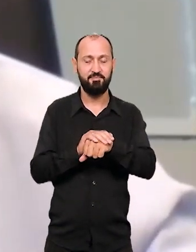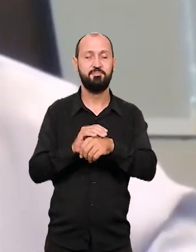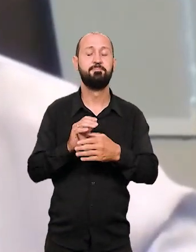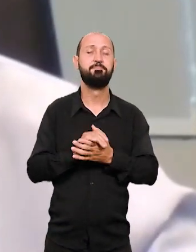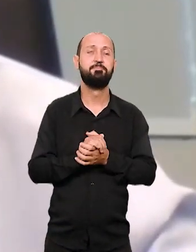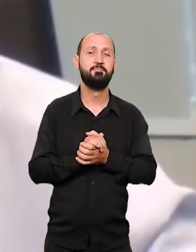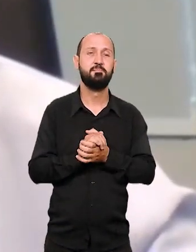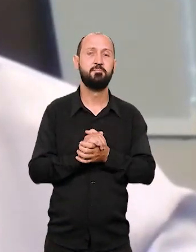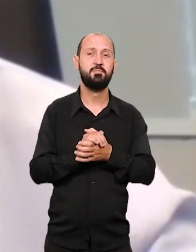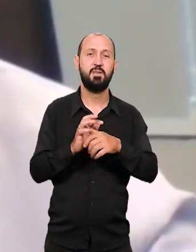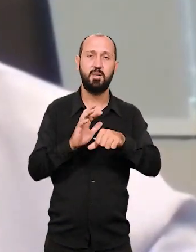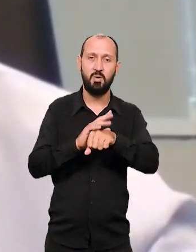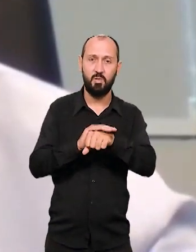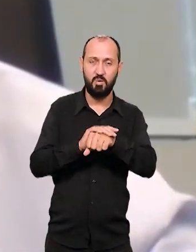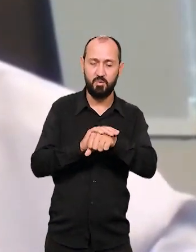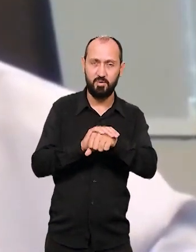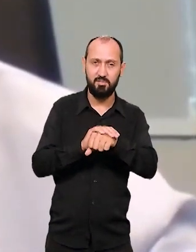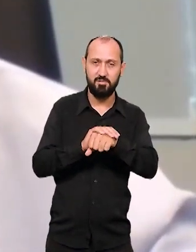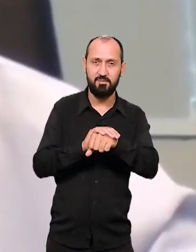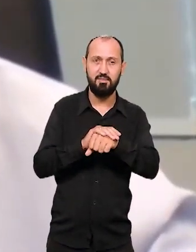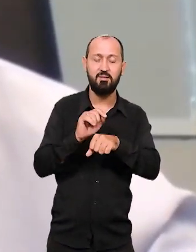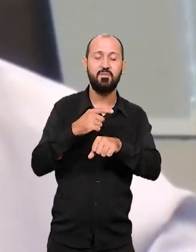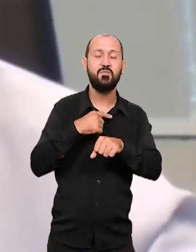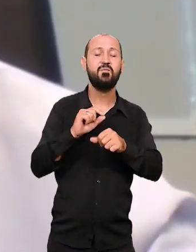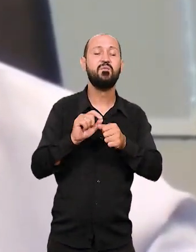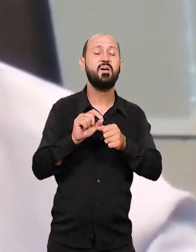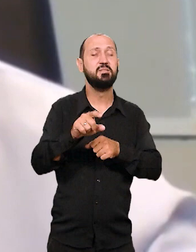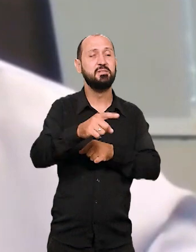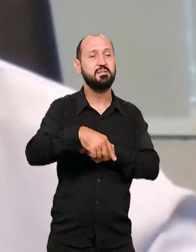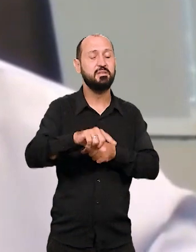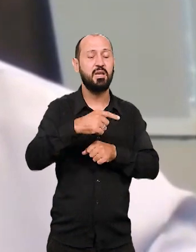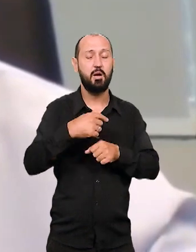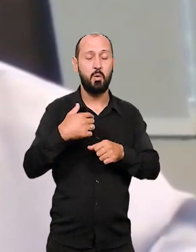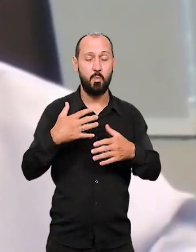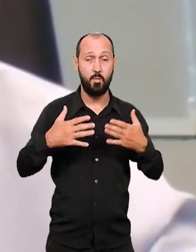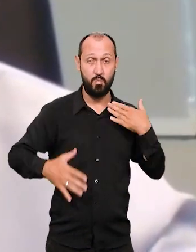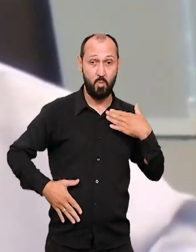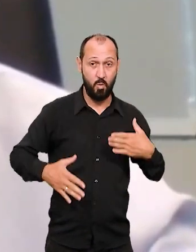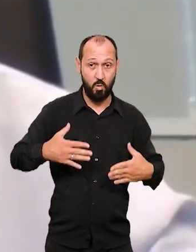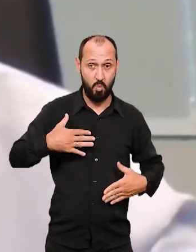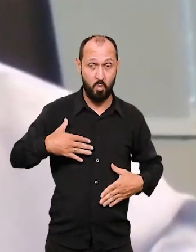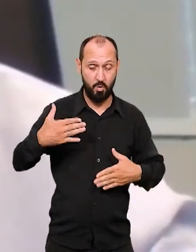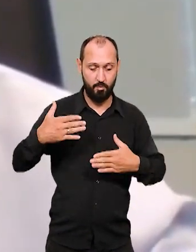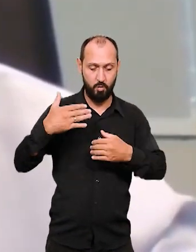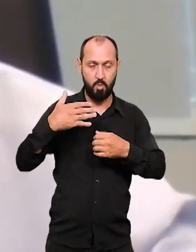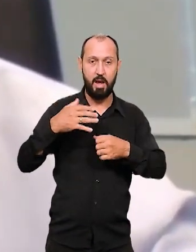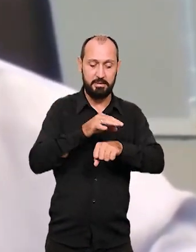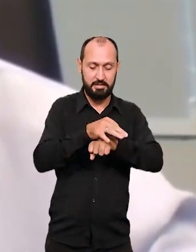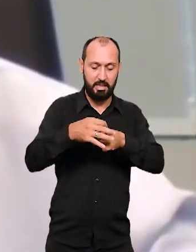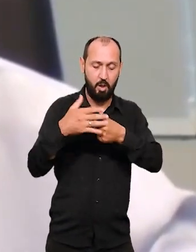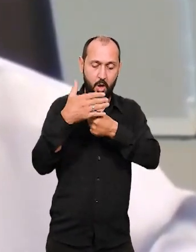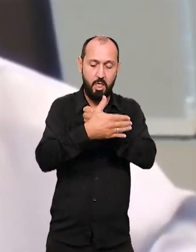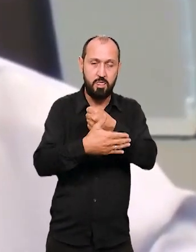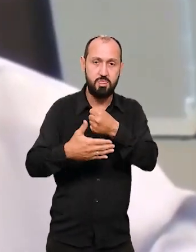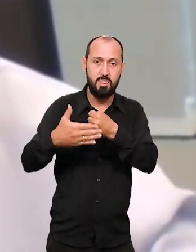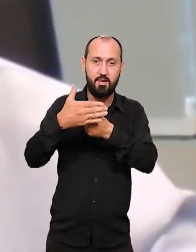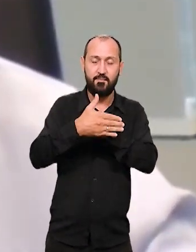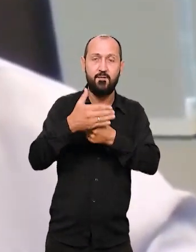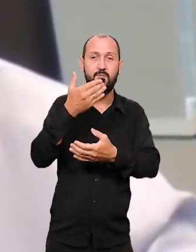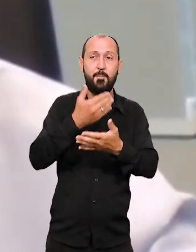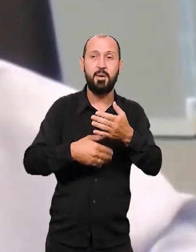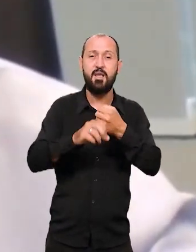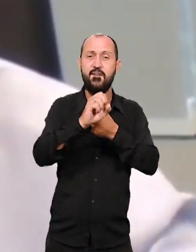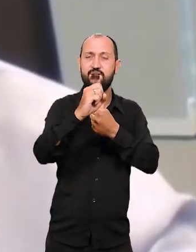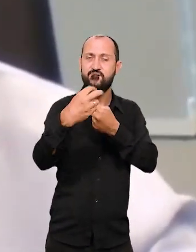uma doença que leva a pessoa a perder as defesas do organismo contra